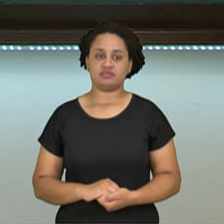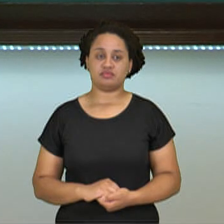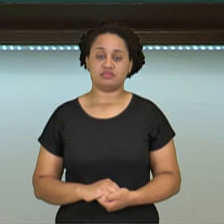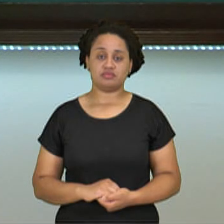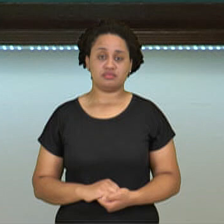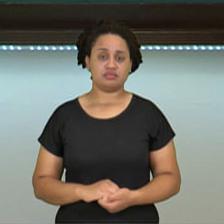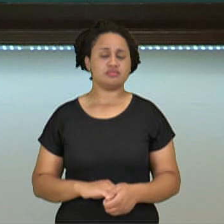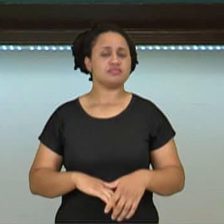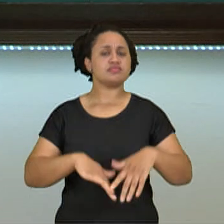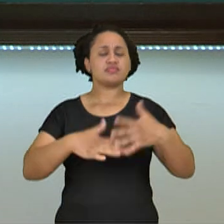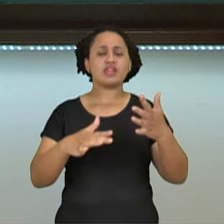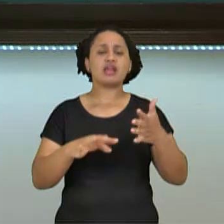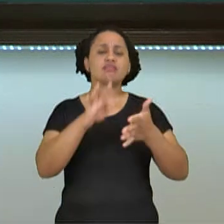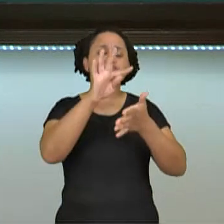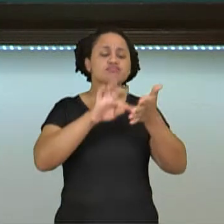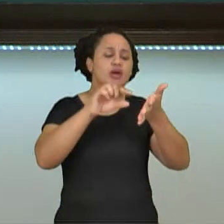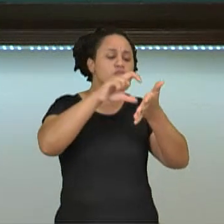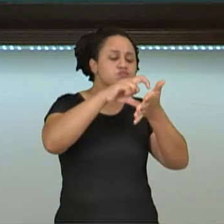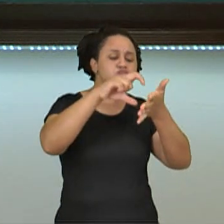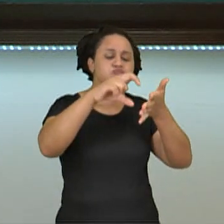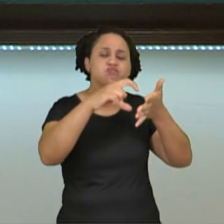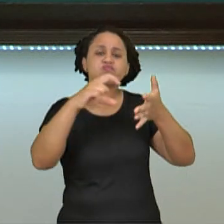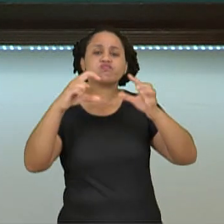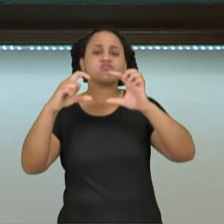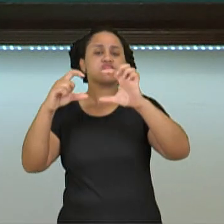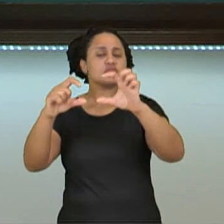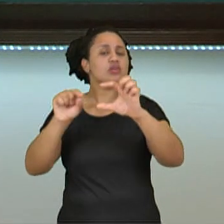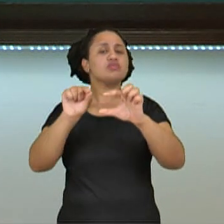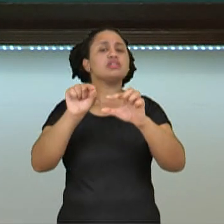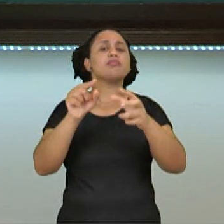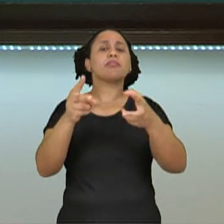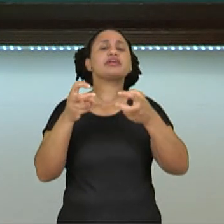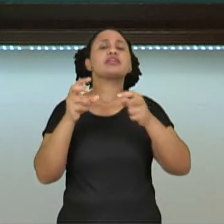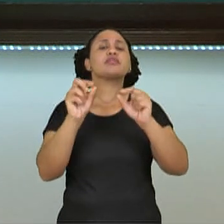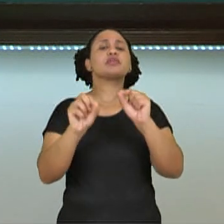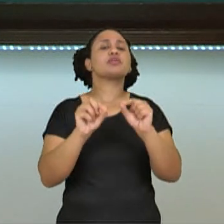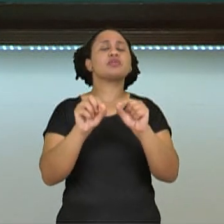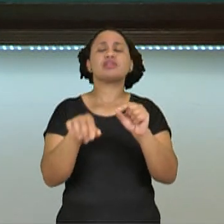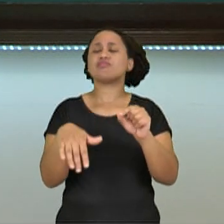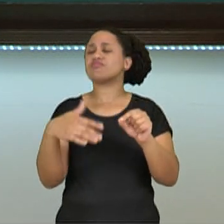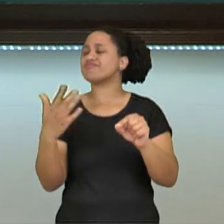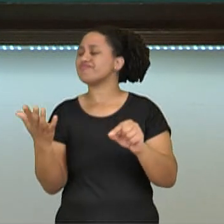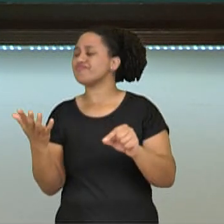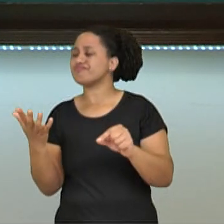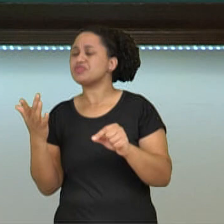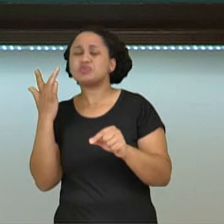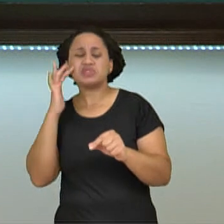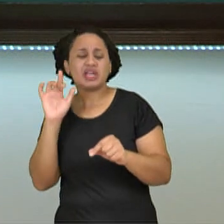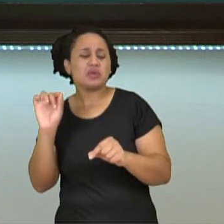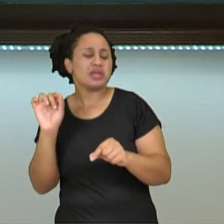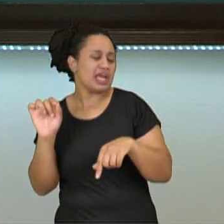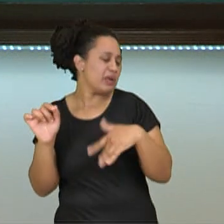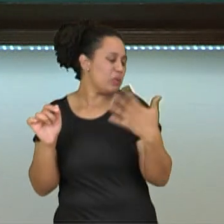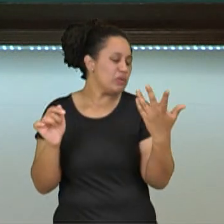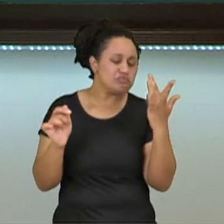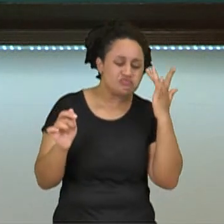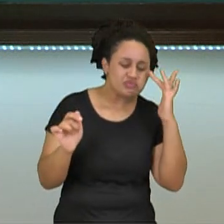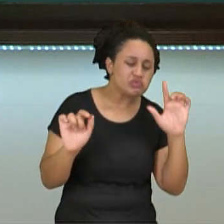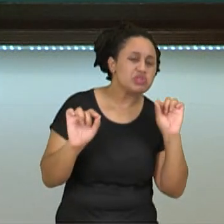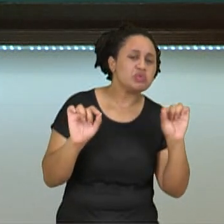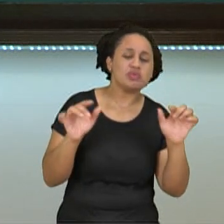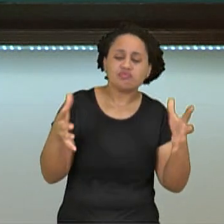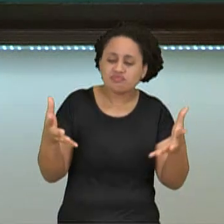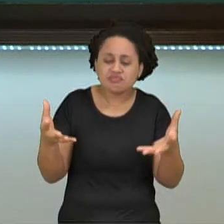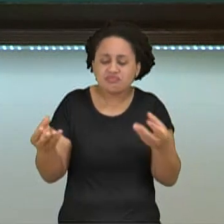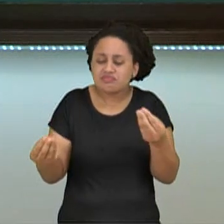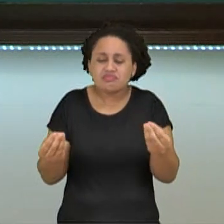E nesse fragmento do texto, o que você reparou? Um sei lá o quê com não sei o quê. O que